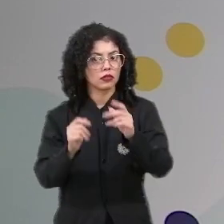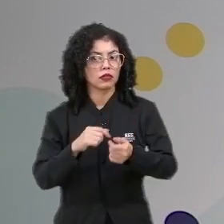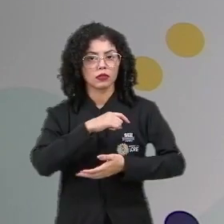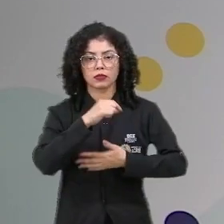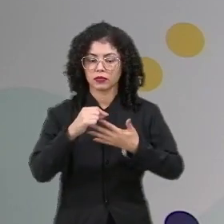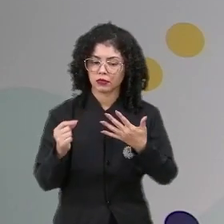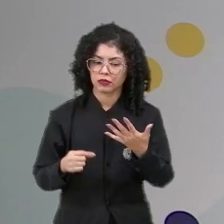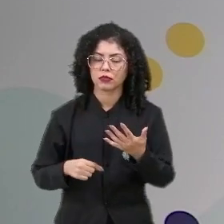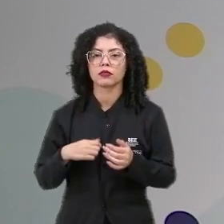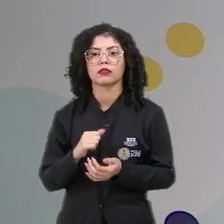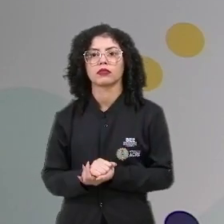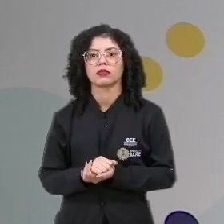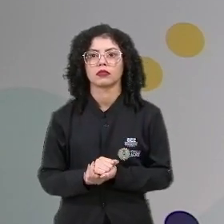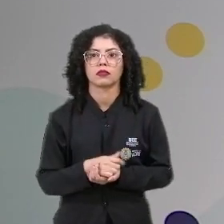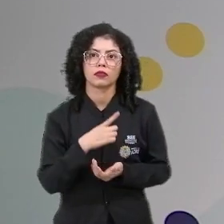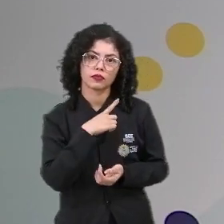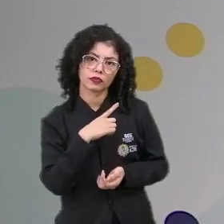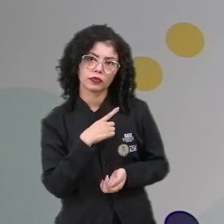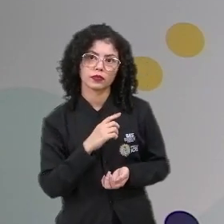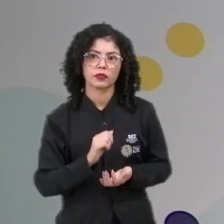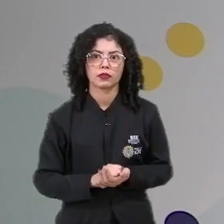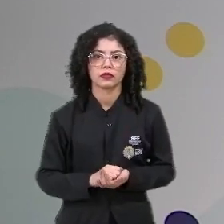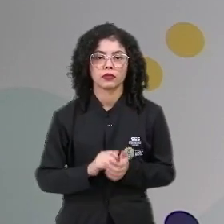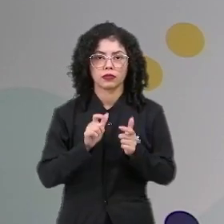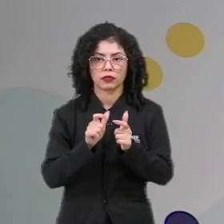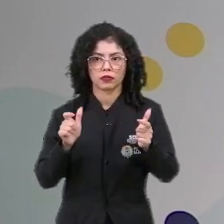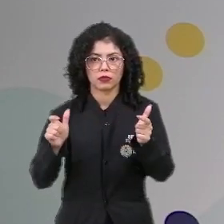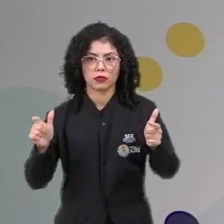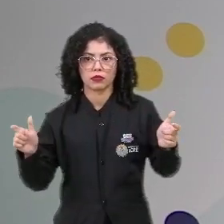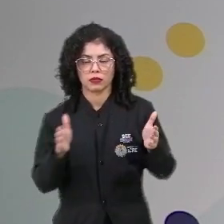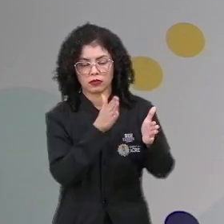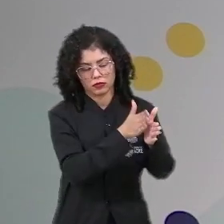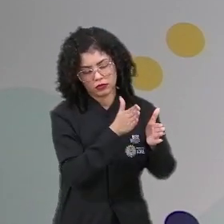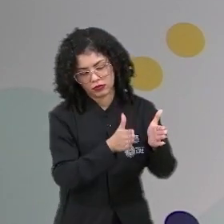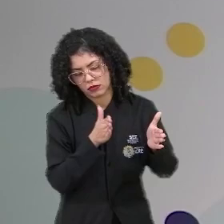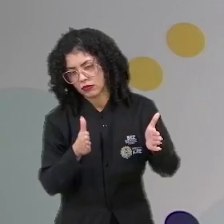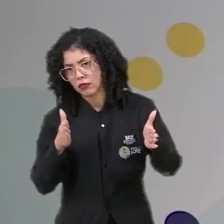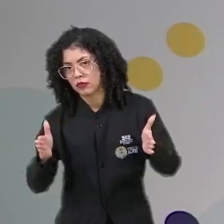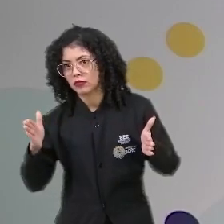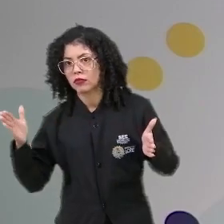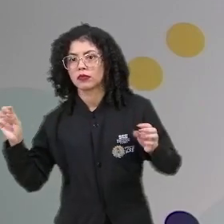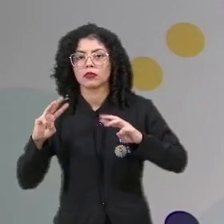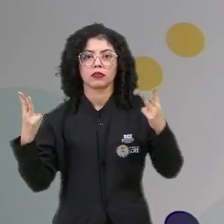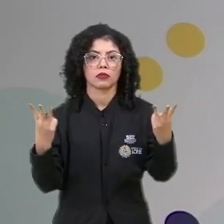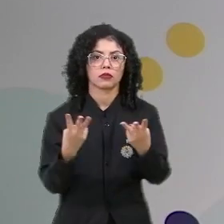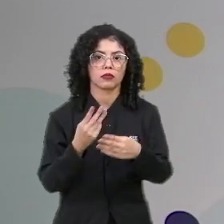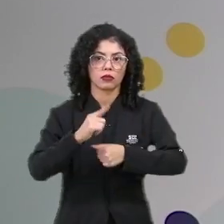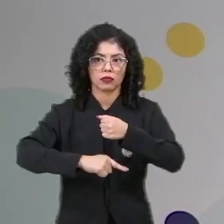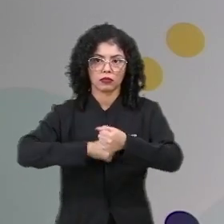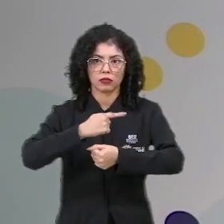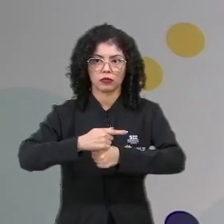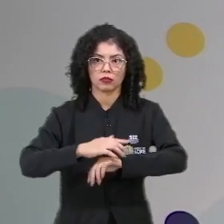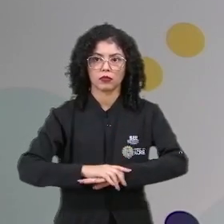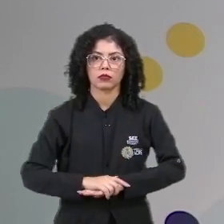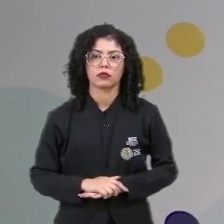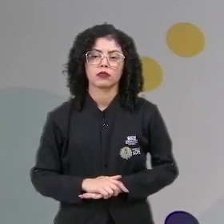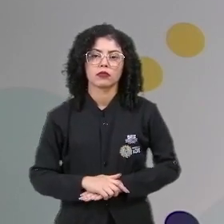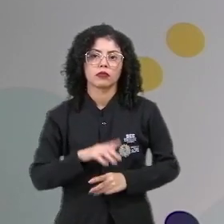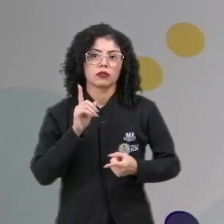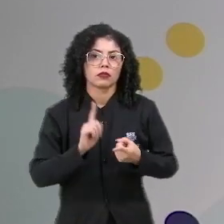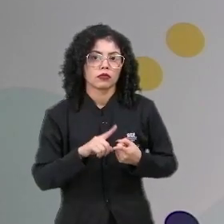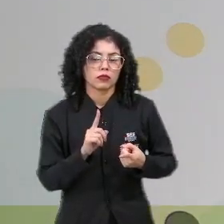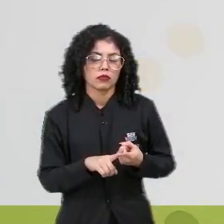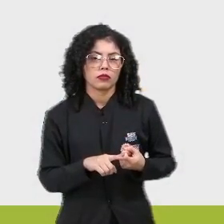eu citei, todos eles estavam em ordem crescente de massa atômica. Por que